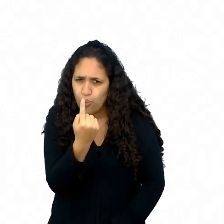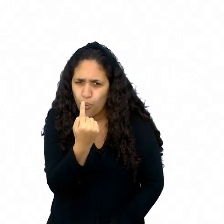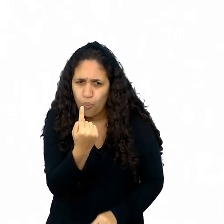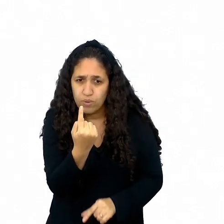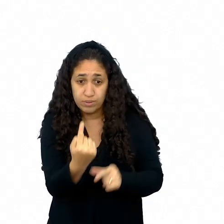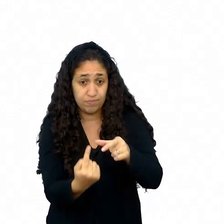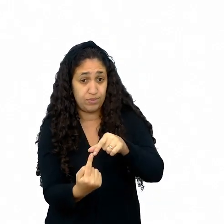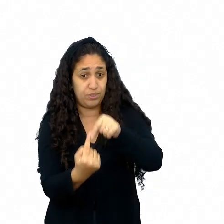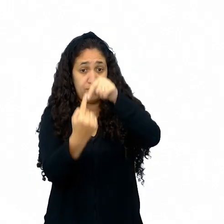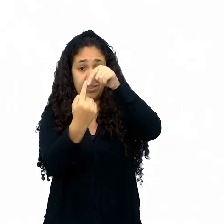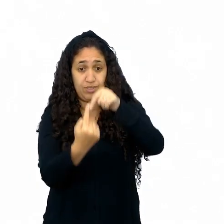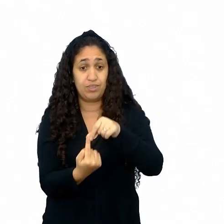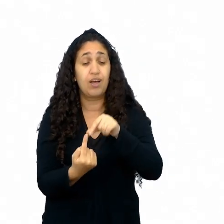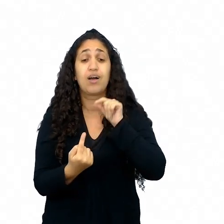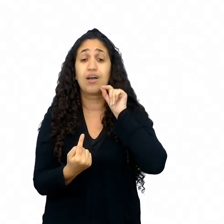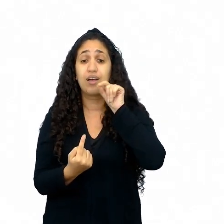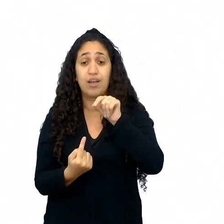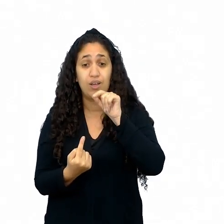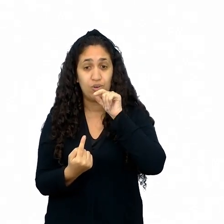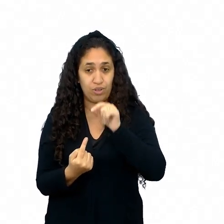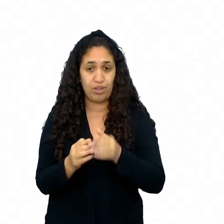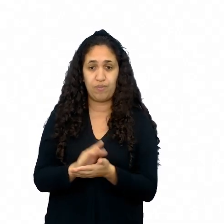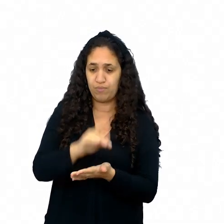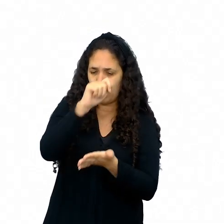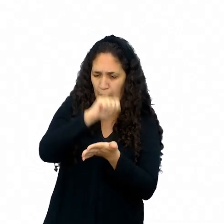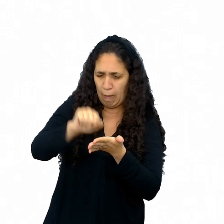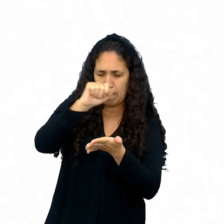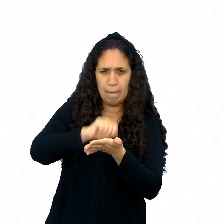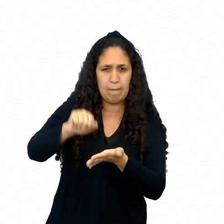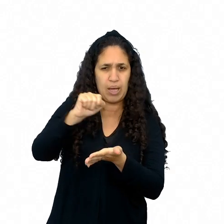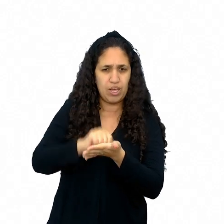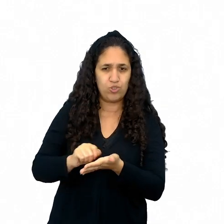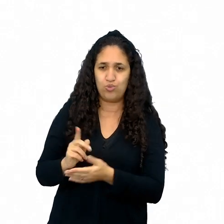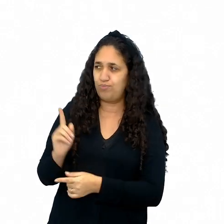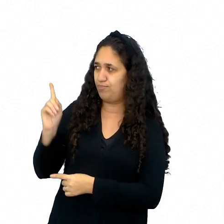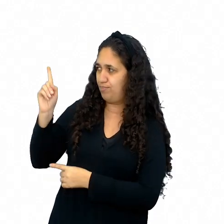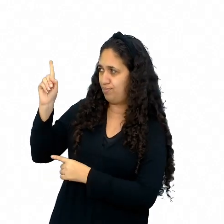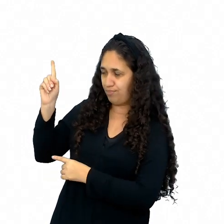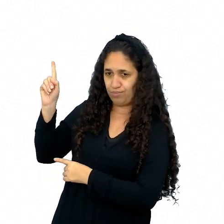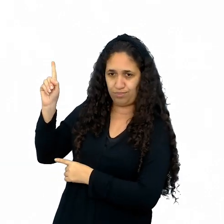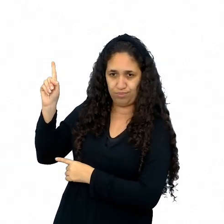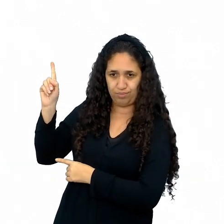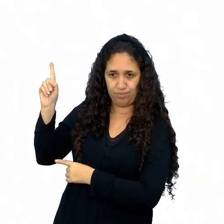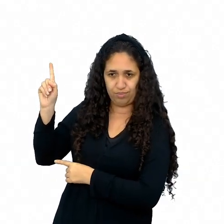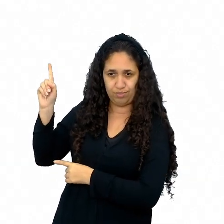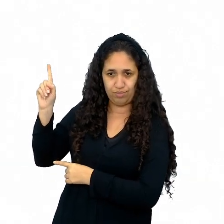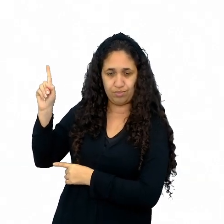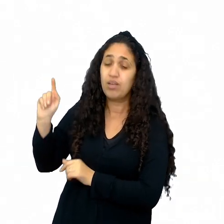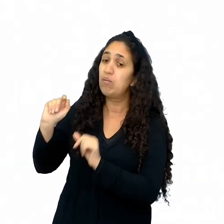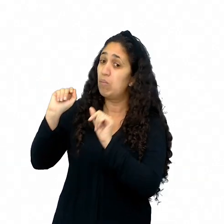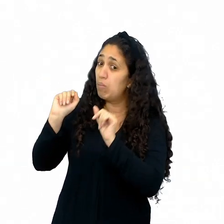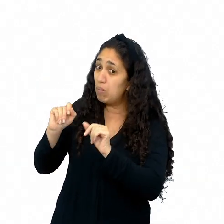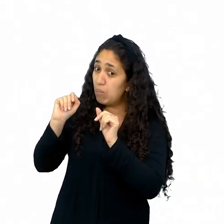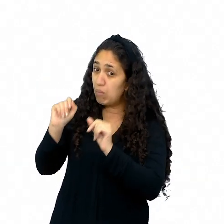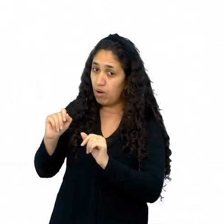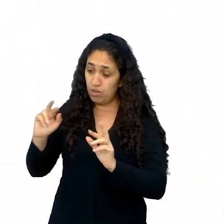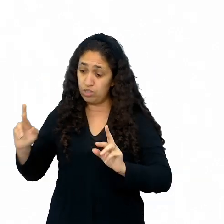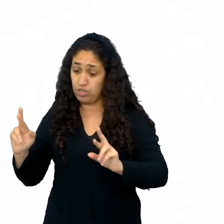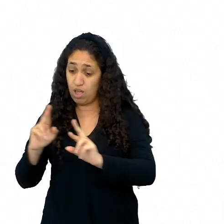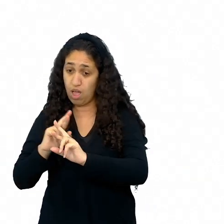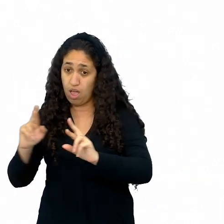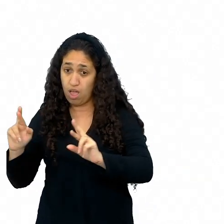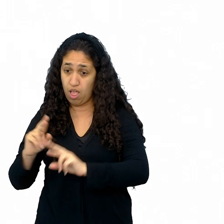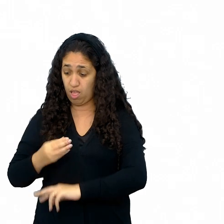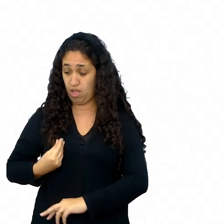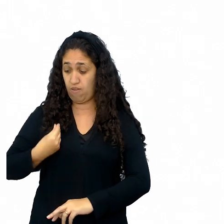destaque nessa sequência é o abaixo-assinado. Esse gênero pode estar relacionado tanto ao campo de atuação da